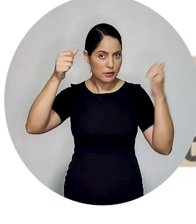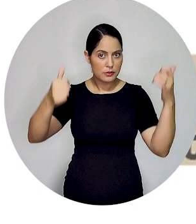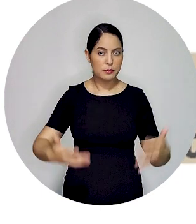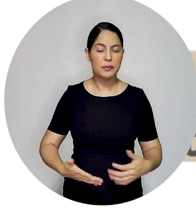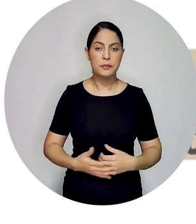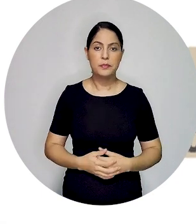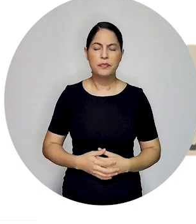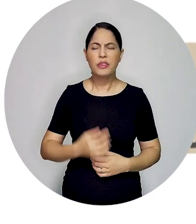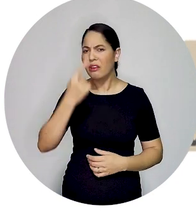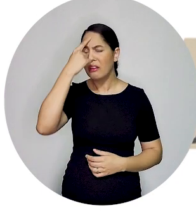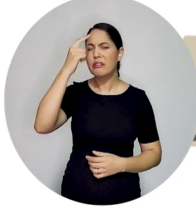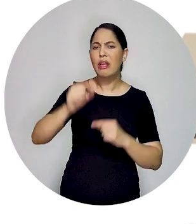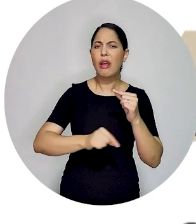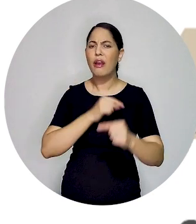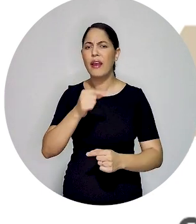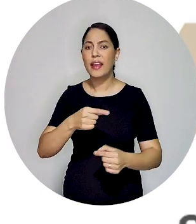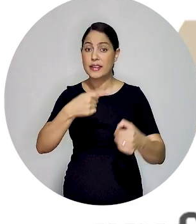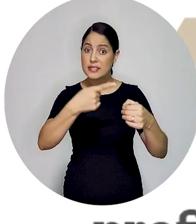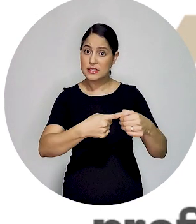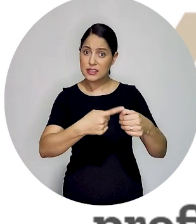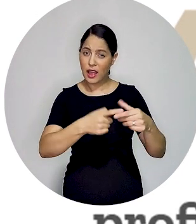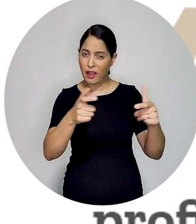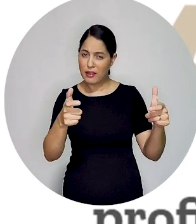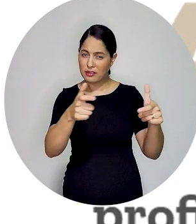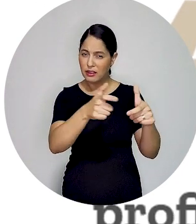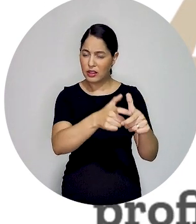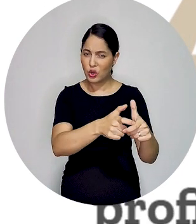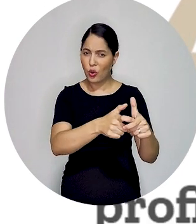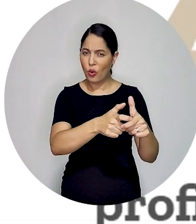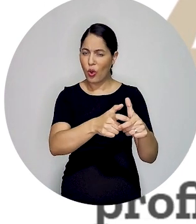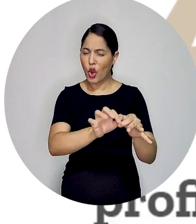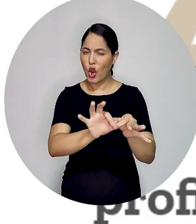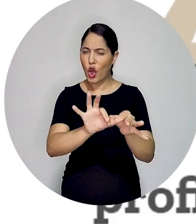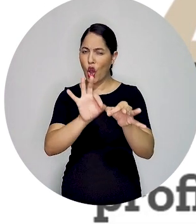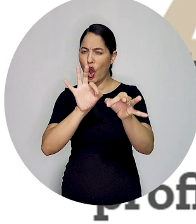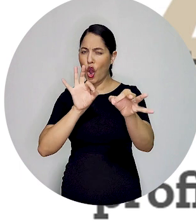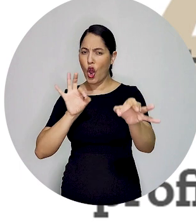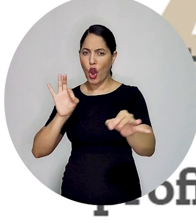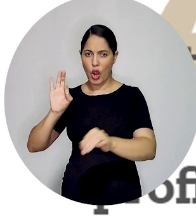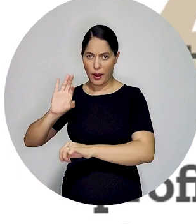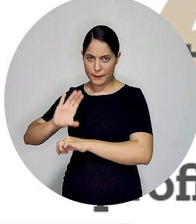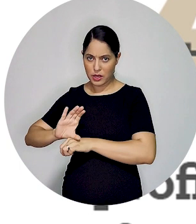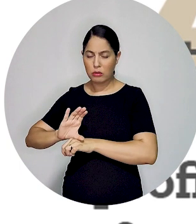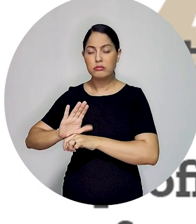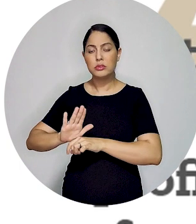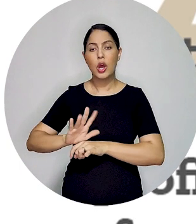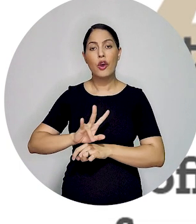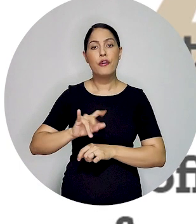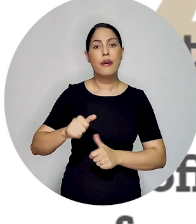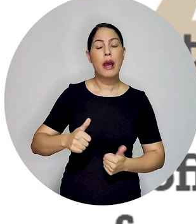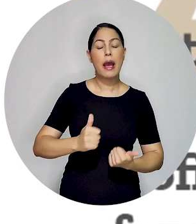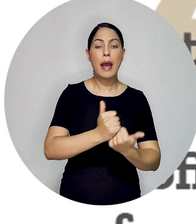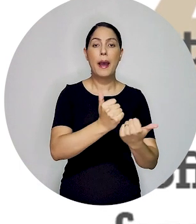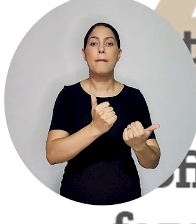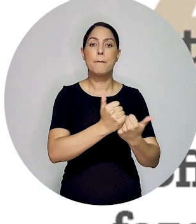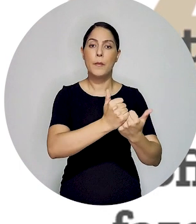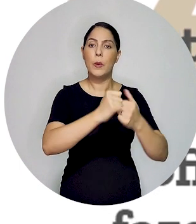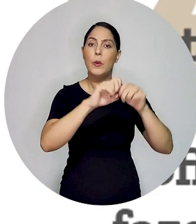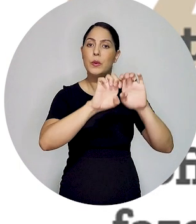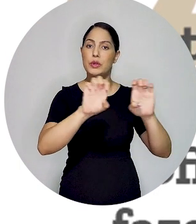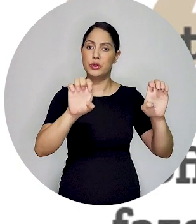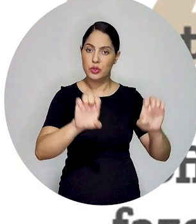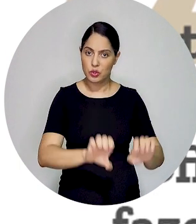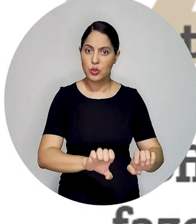levar estruturas da entidade para localidades distantes dos grandes centros, como forma de superar a diferença de atendimento prestado